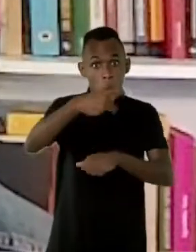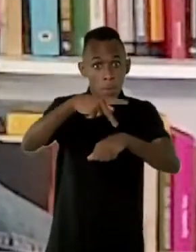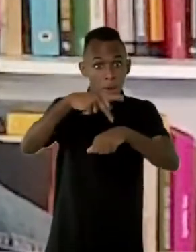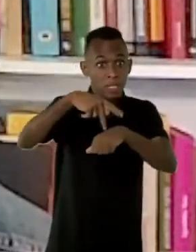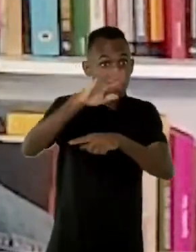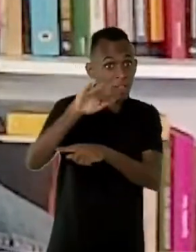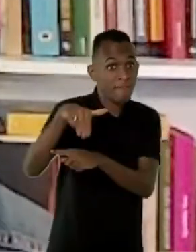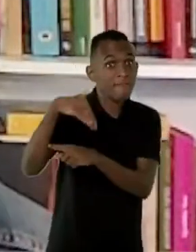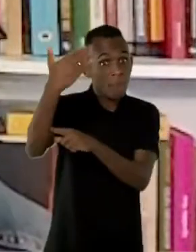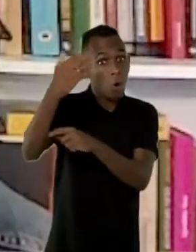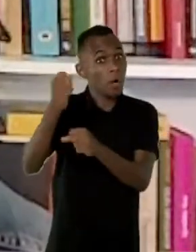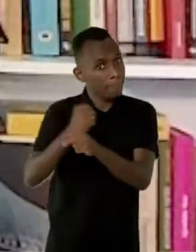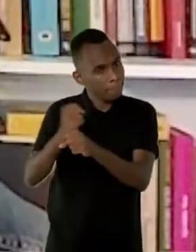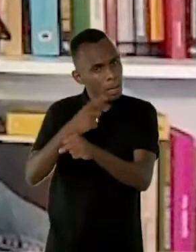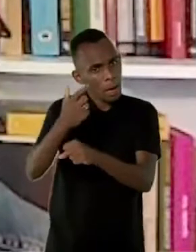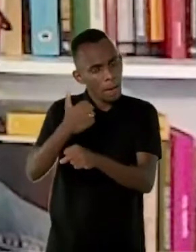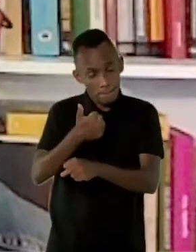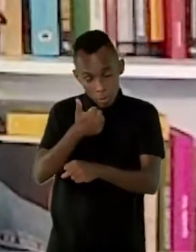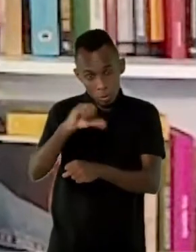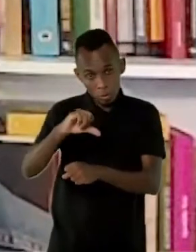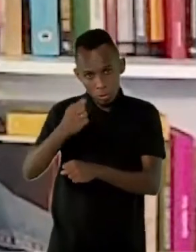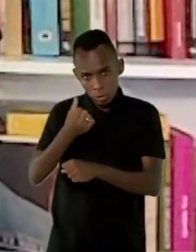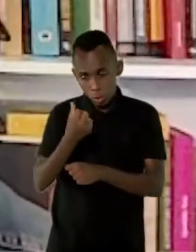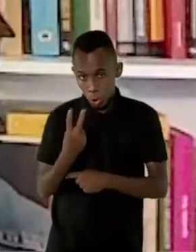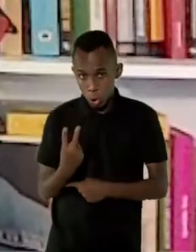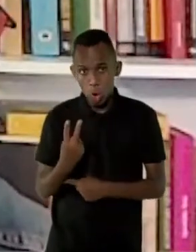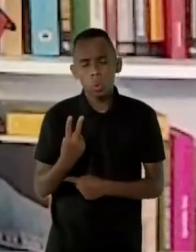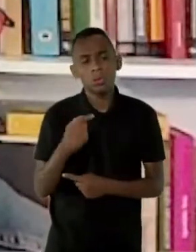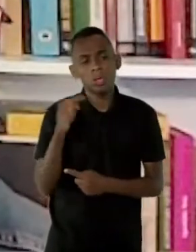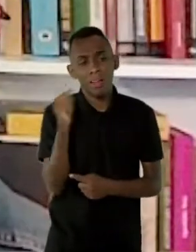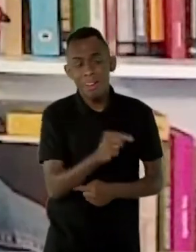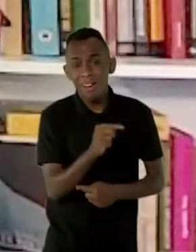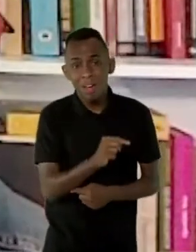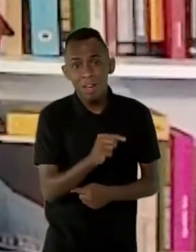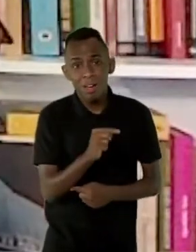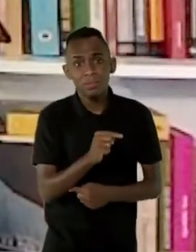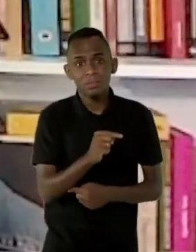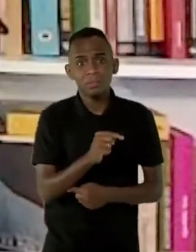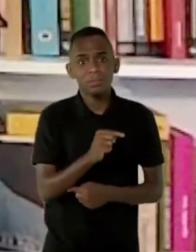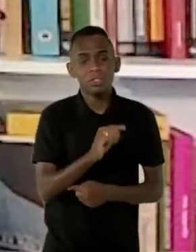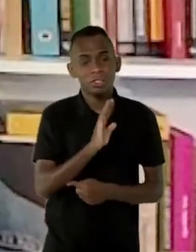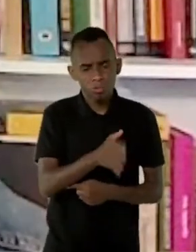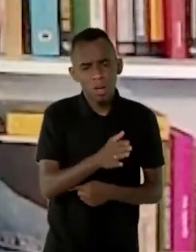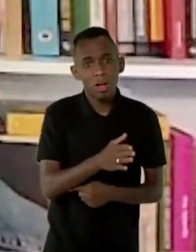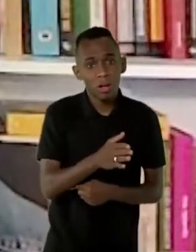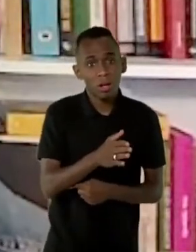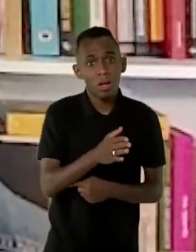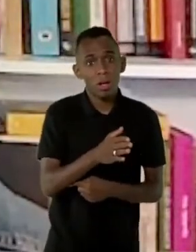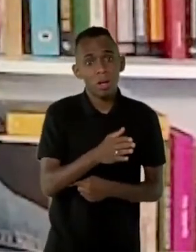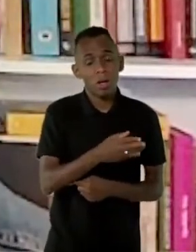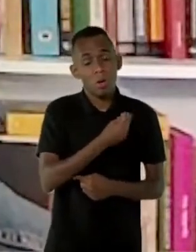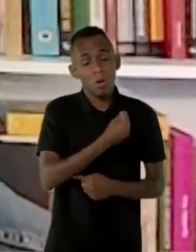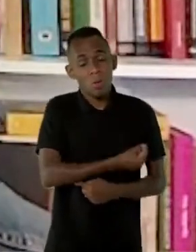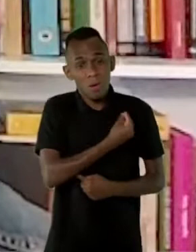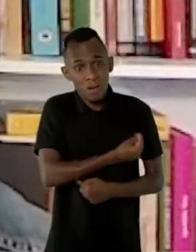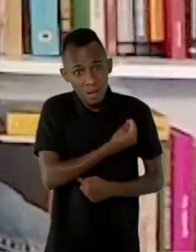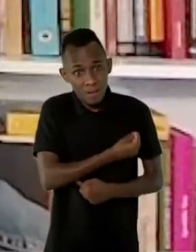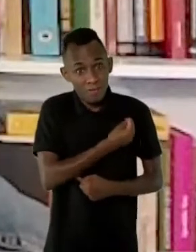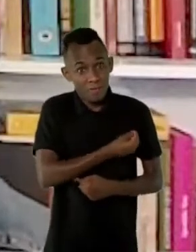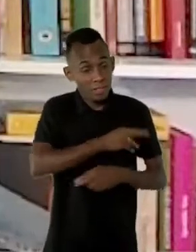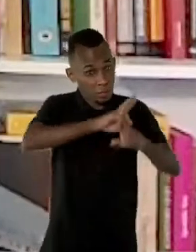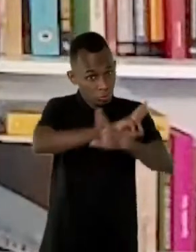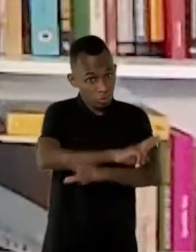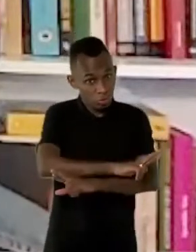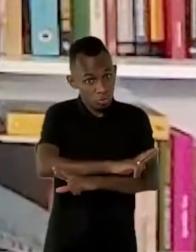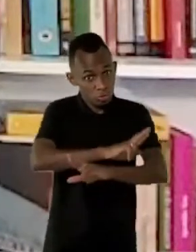só em 62. E aí, quer dizer, ela, então, que já vivia uma situação social